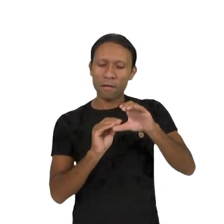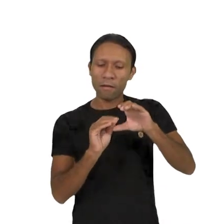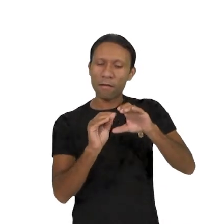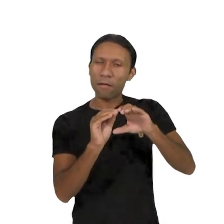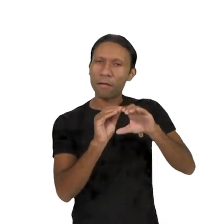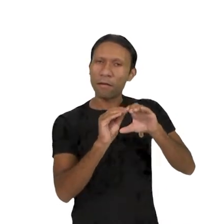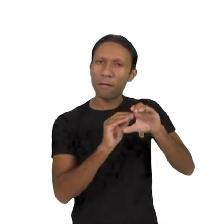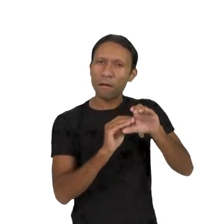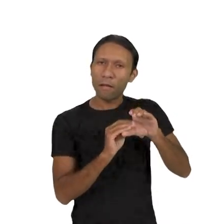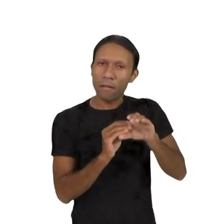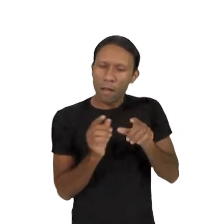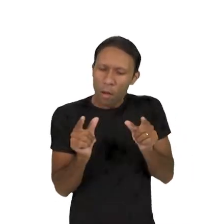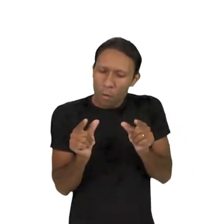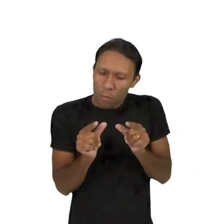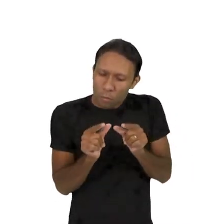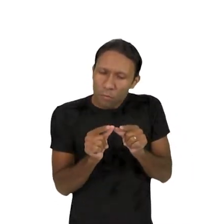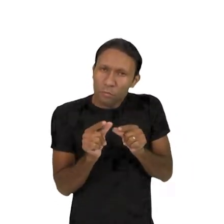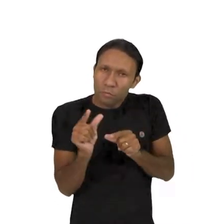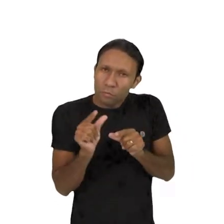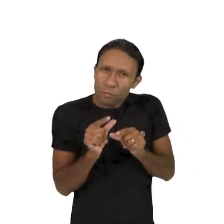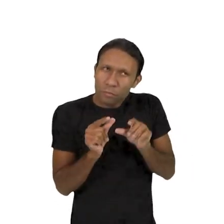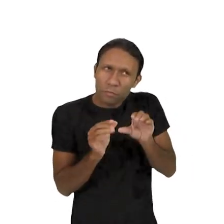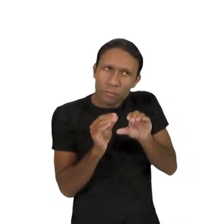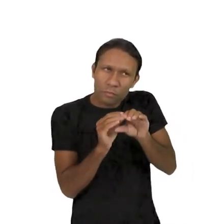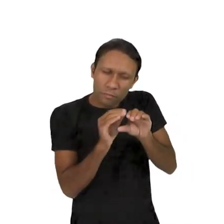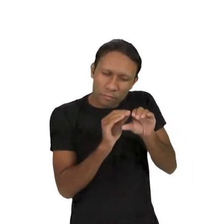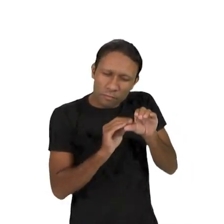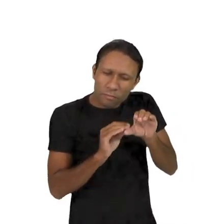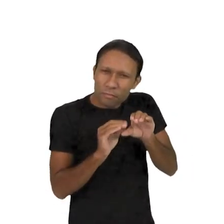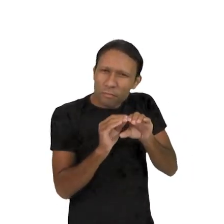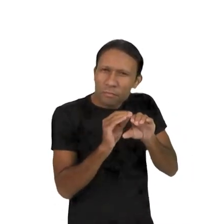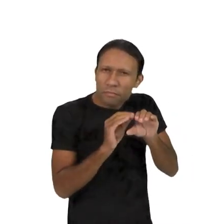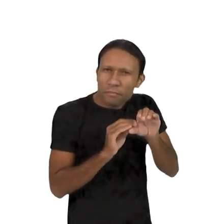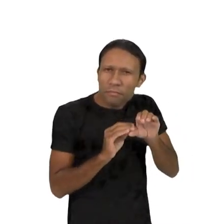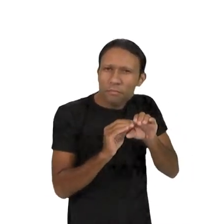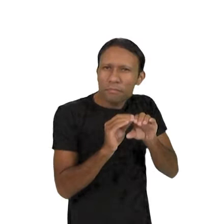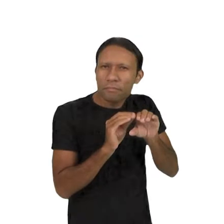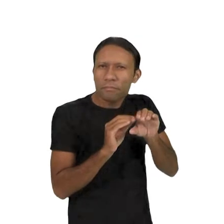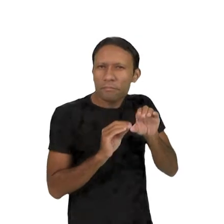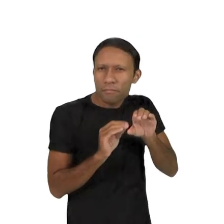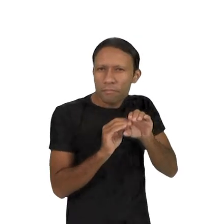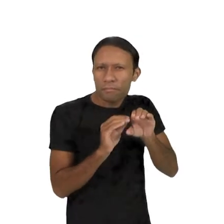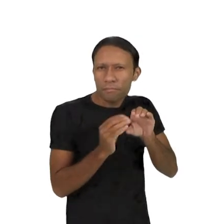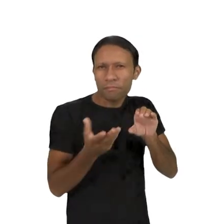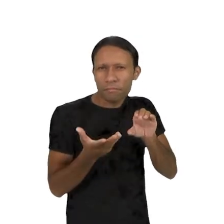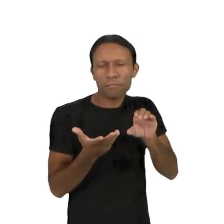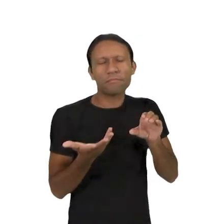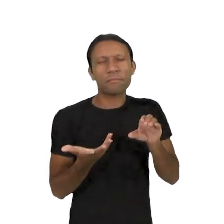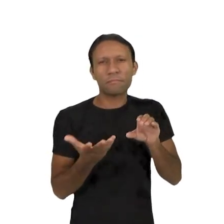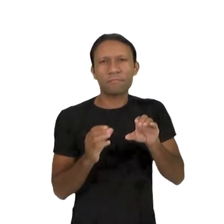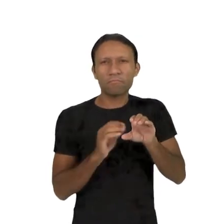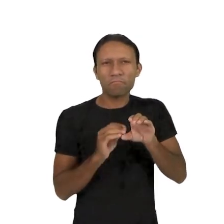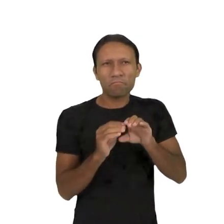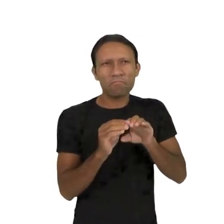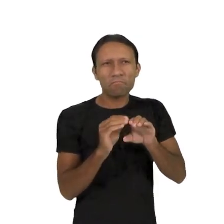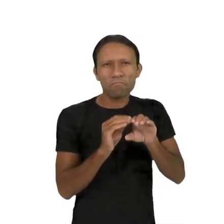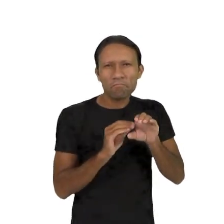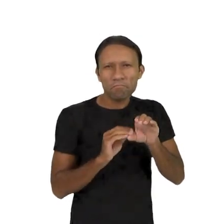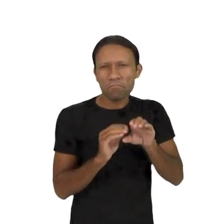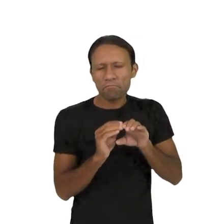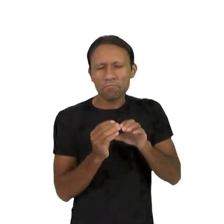diz, são minúsculos órgãos. Vamos fazer uma comparação meio tosca aqui, mas no fim das contas até que não é